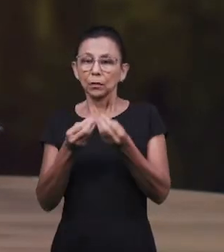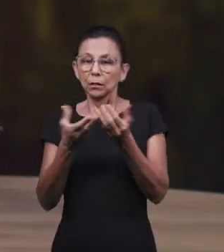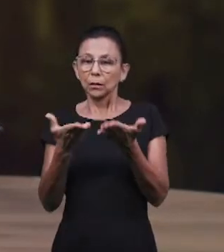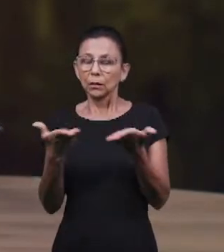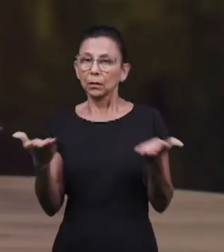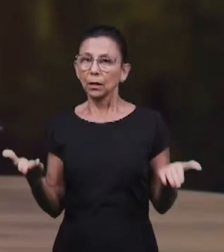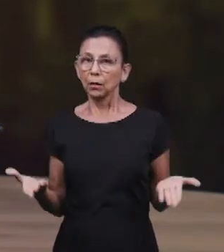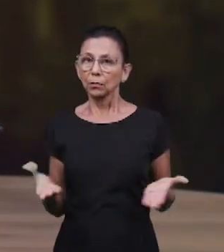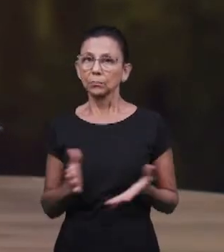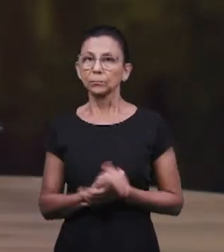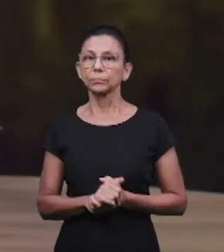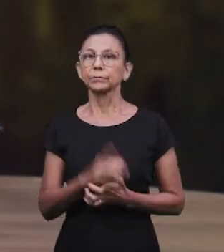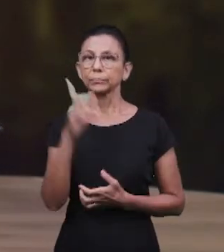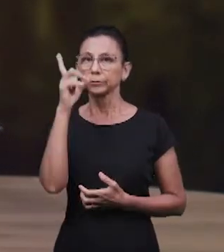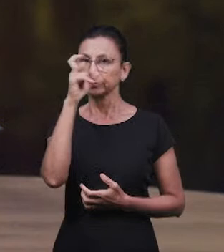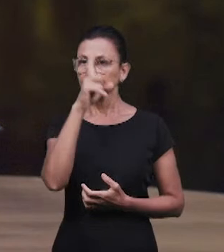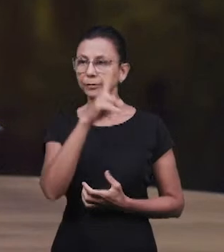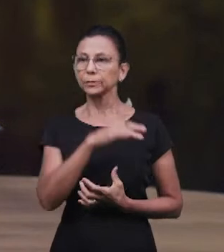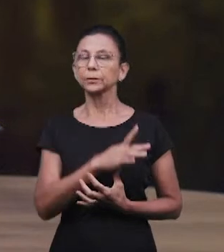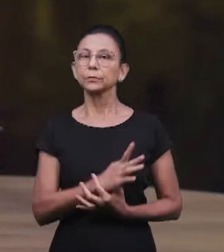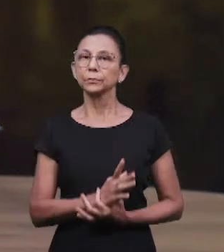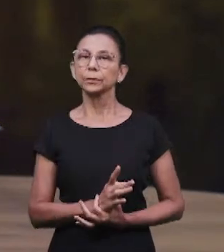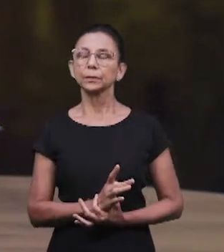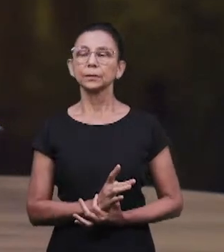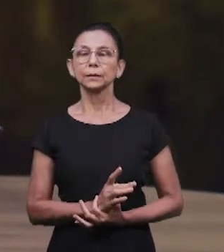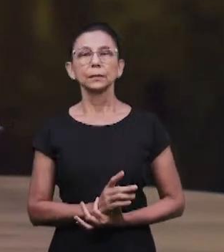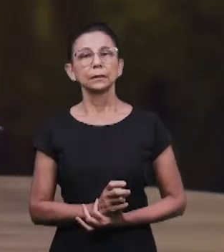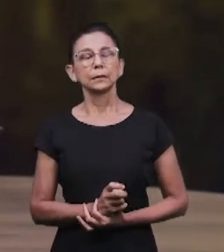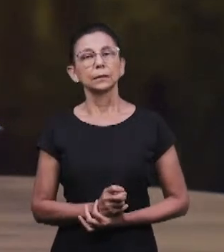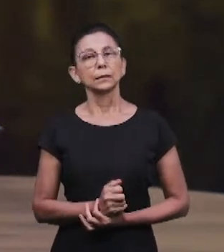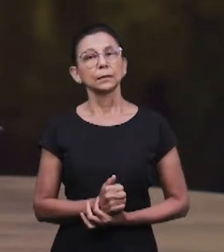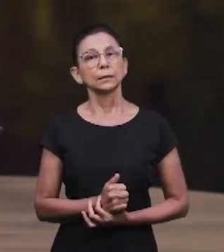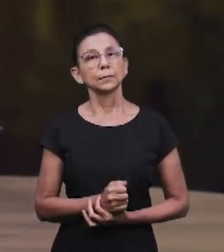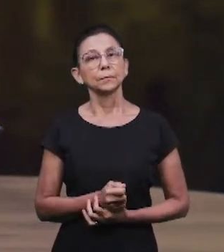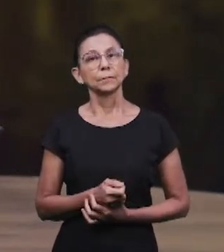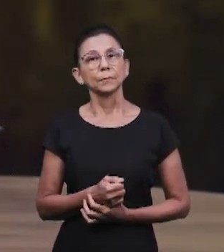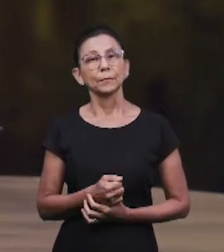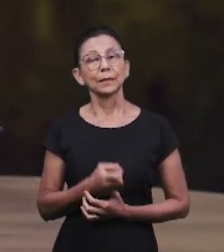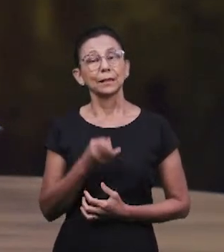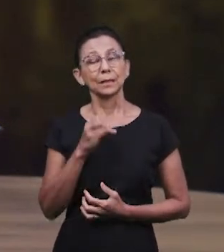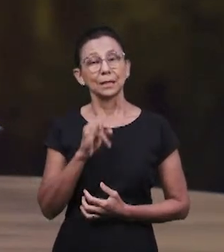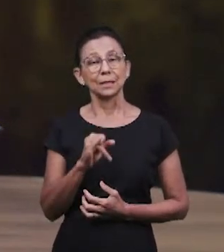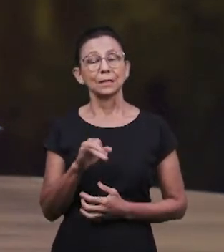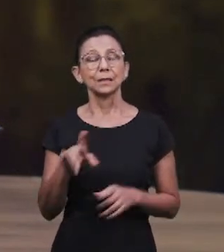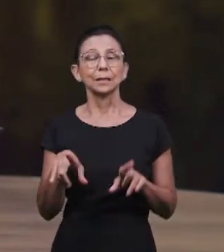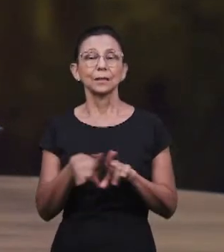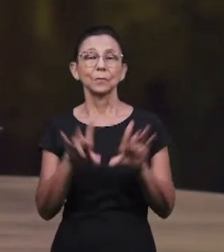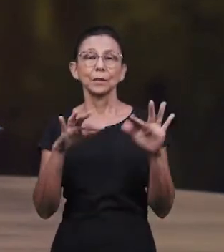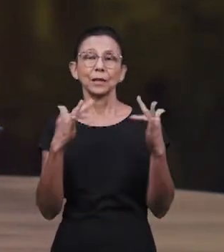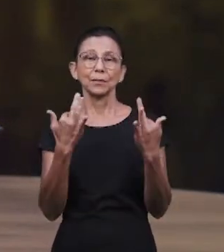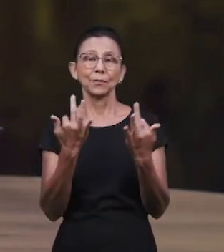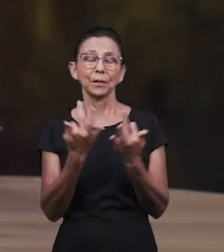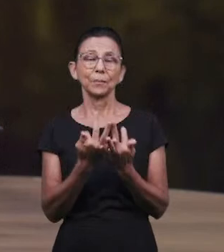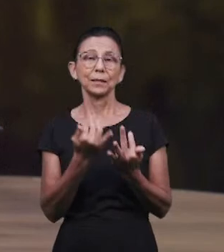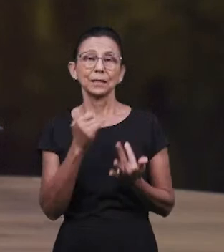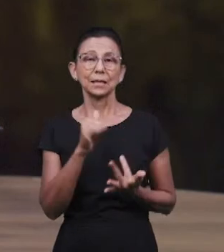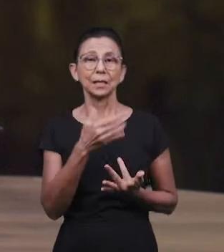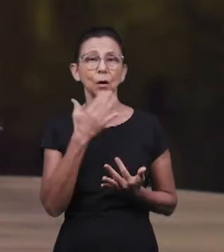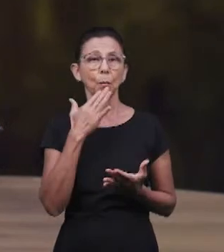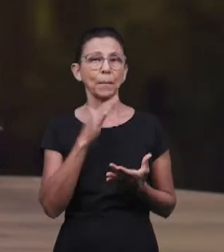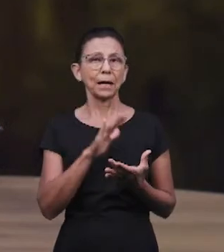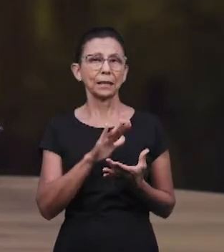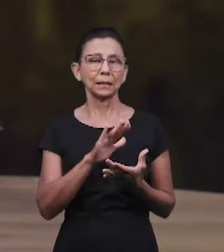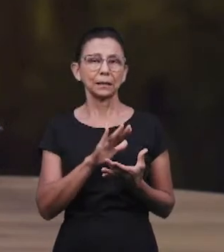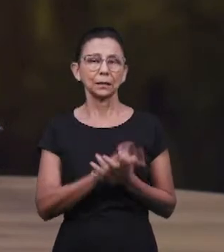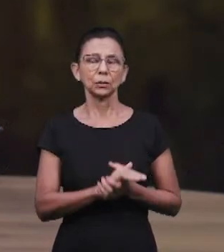tem dado. Não é fácil, muitas vezes, principalmente se o lar for um lar em que o marido ainda